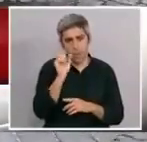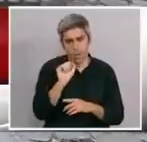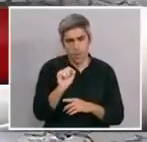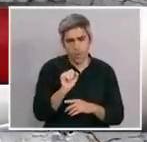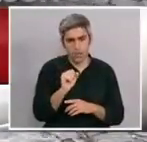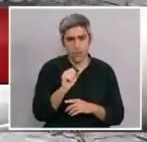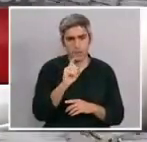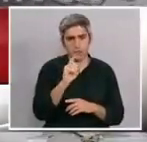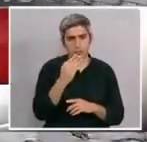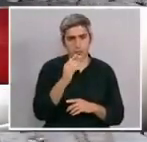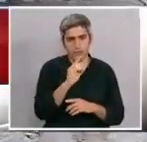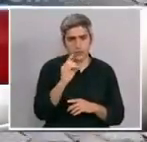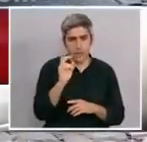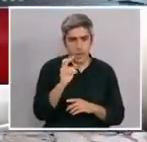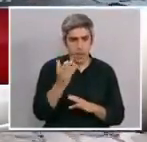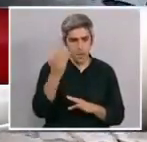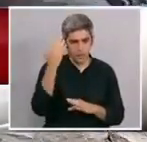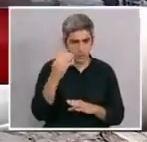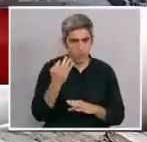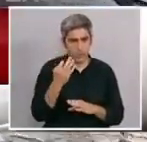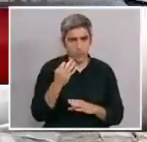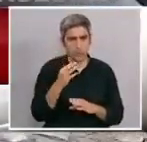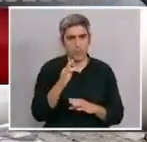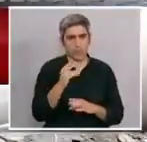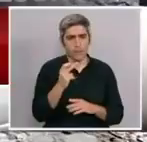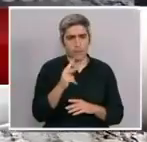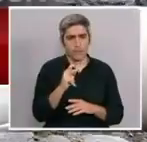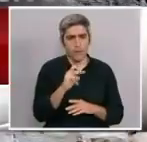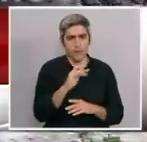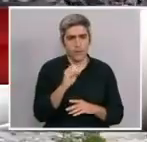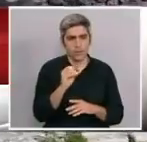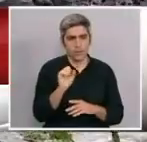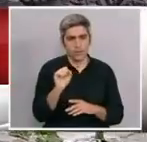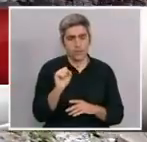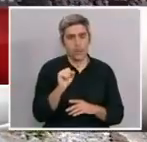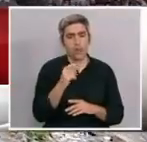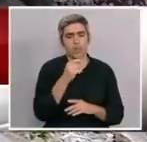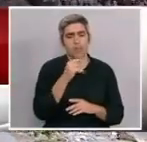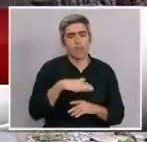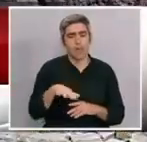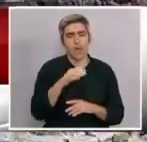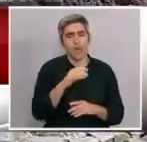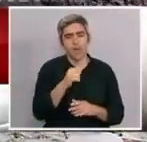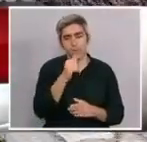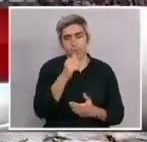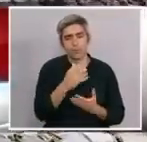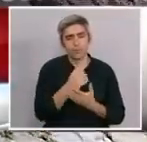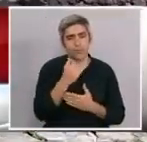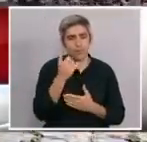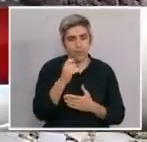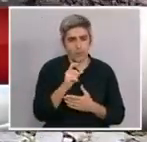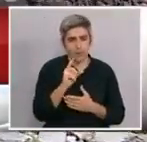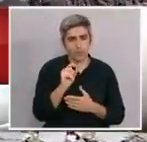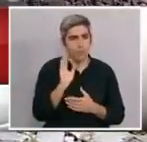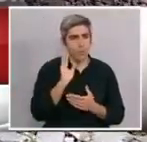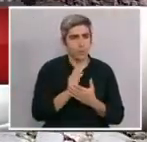há 66 anos. A verdade é que Favaios não é só a terra do Moscatel. É também a terra da última criada